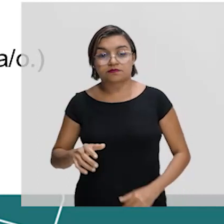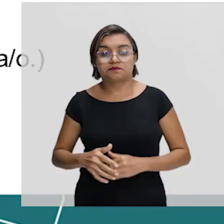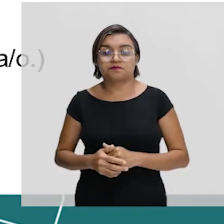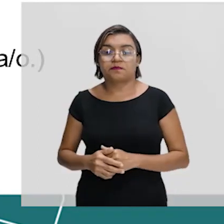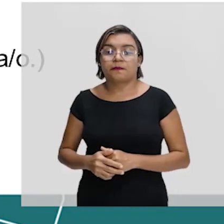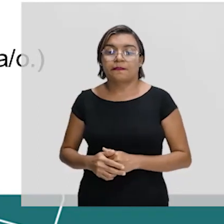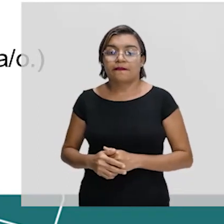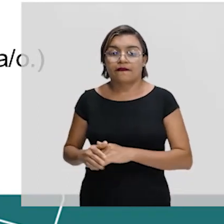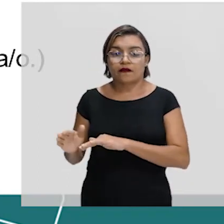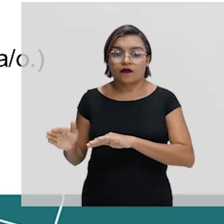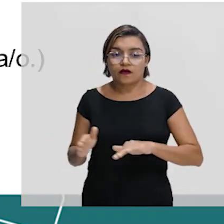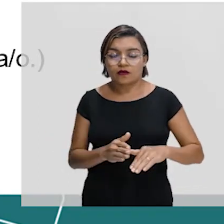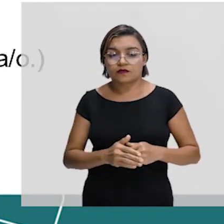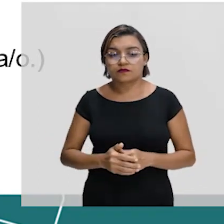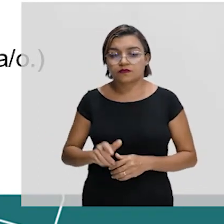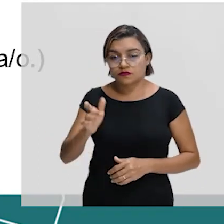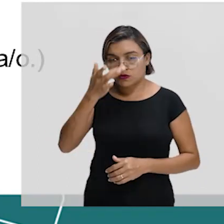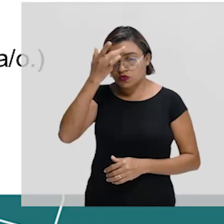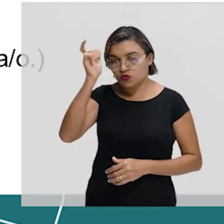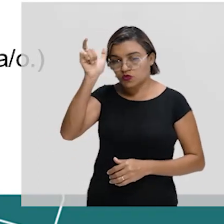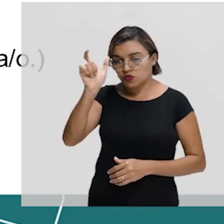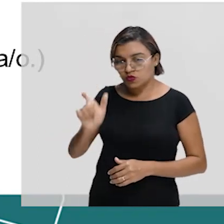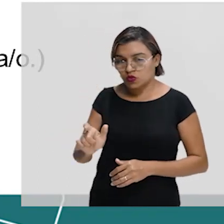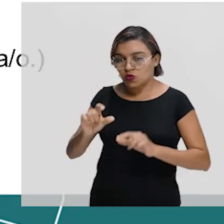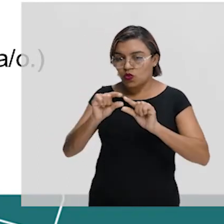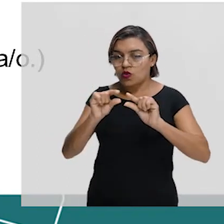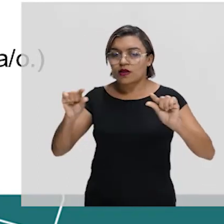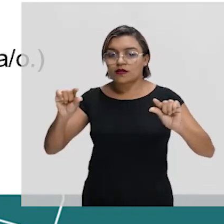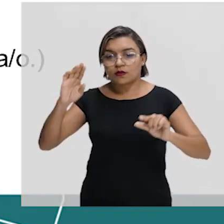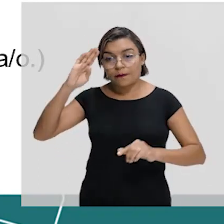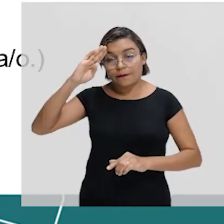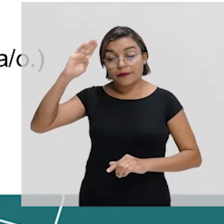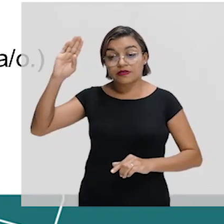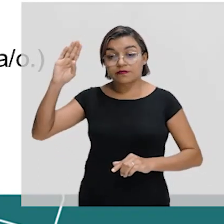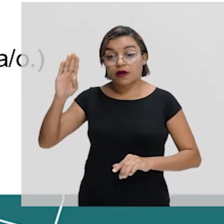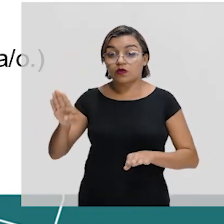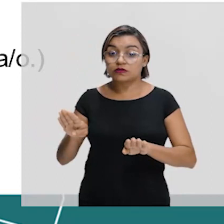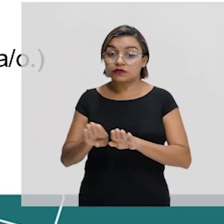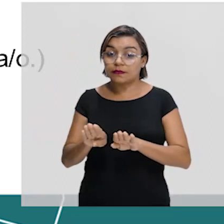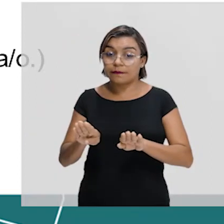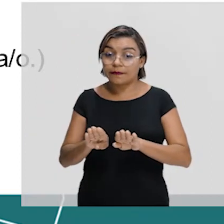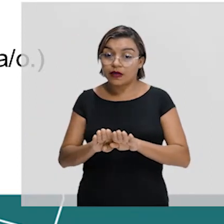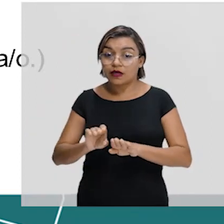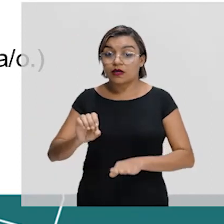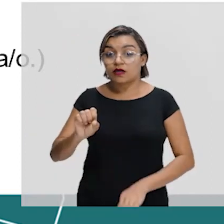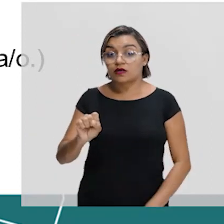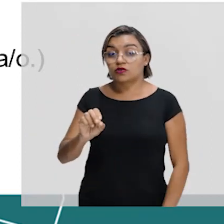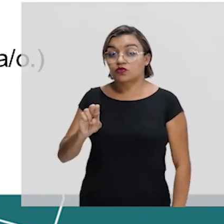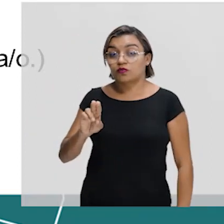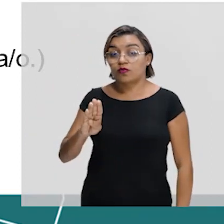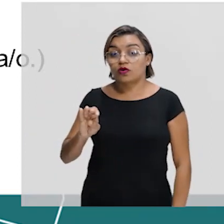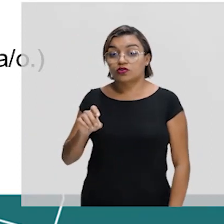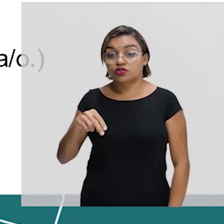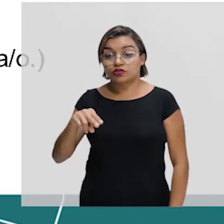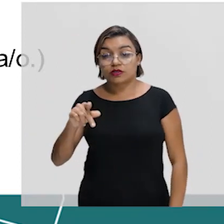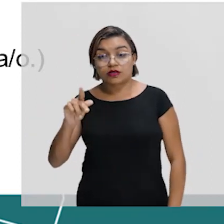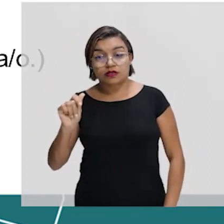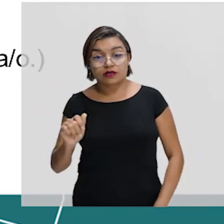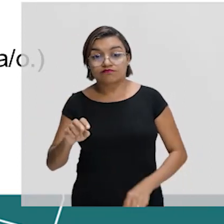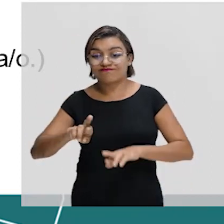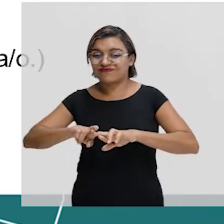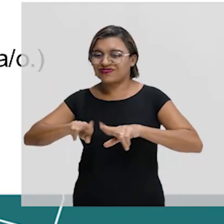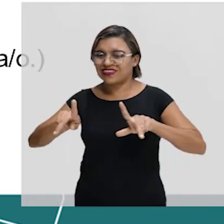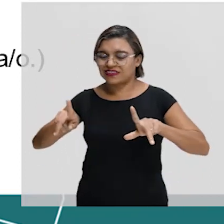da oração principal e da subordinada são diferentes. Nesse caso, usa-se o subjuntivo na